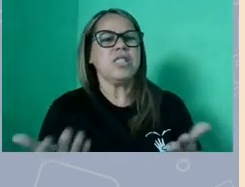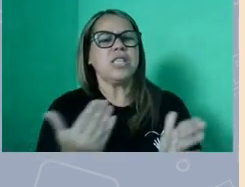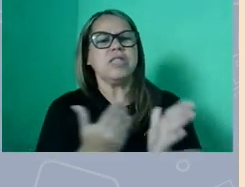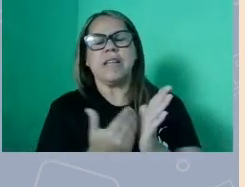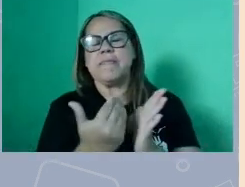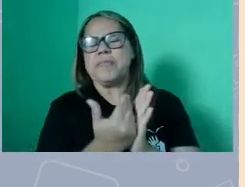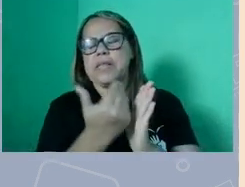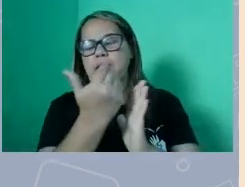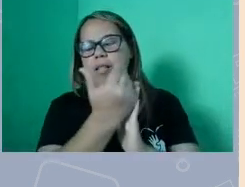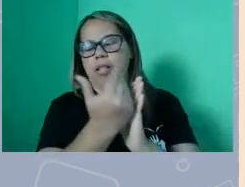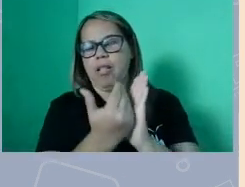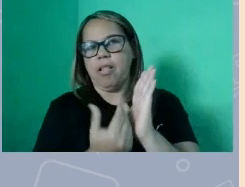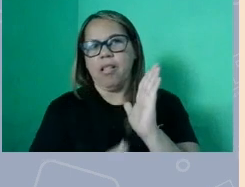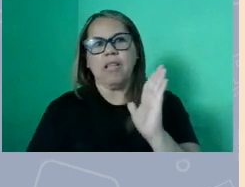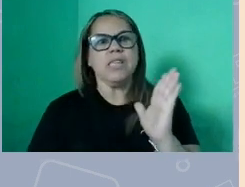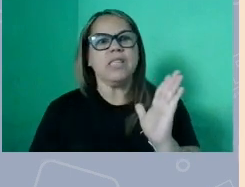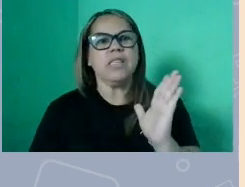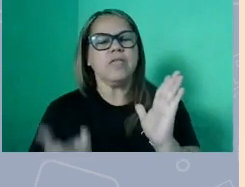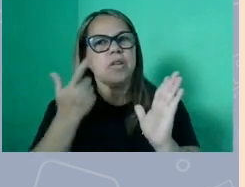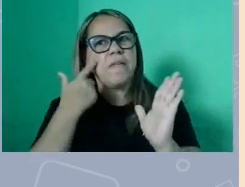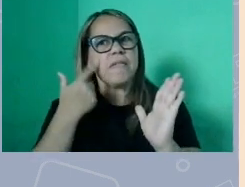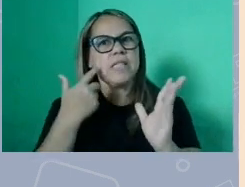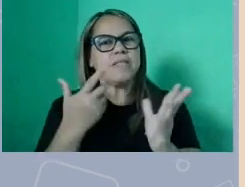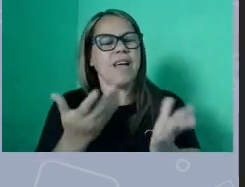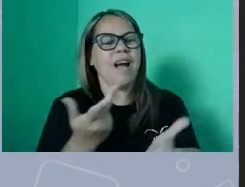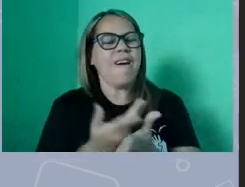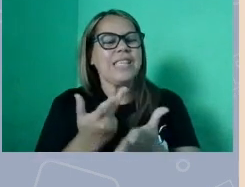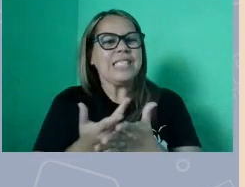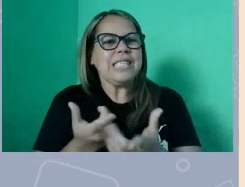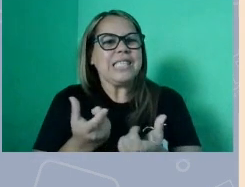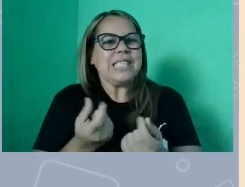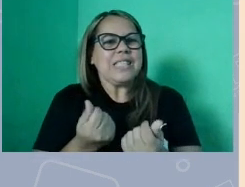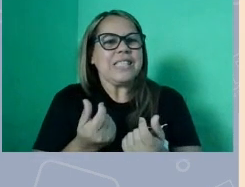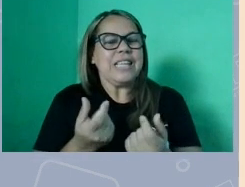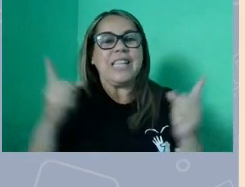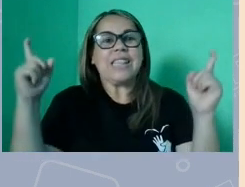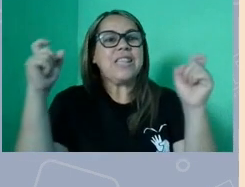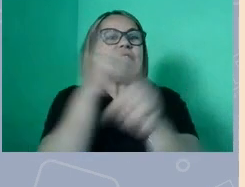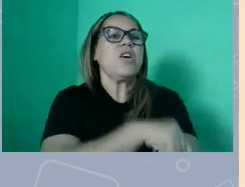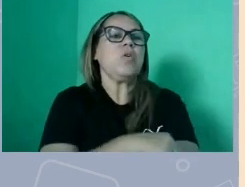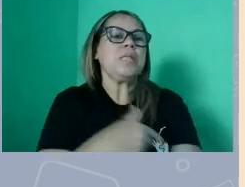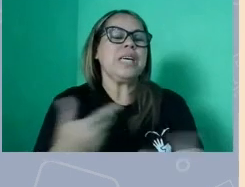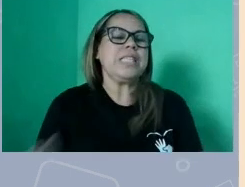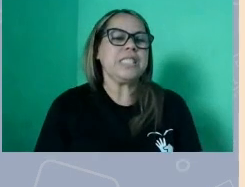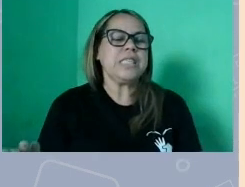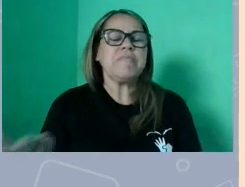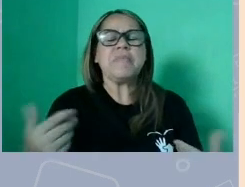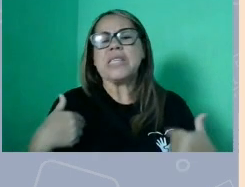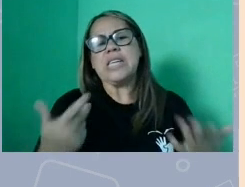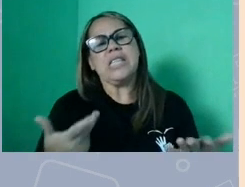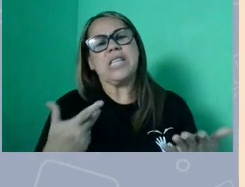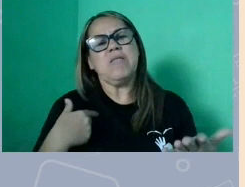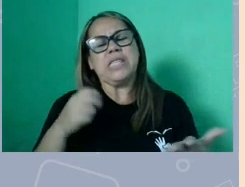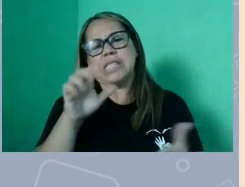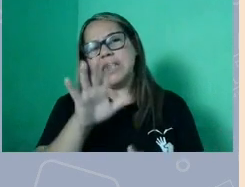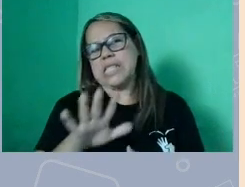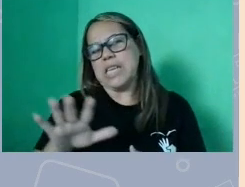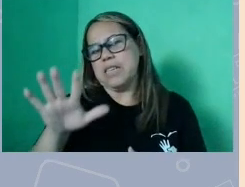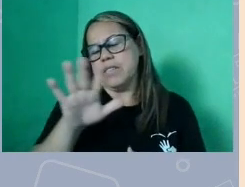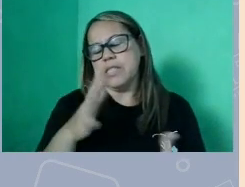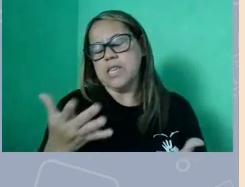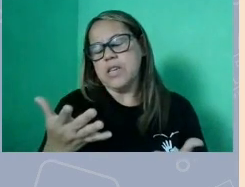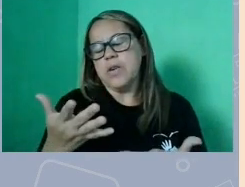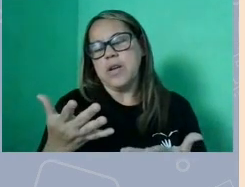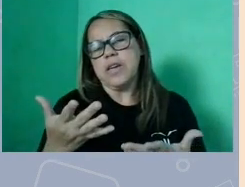no enfrentamento a essas dificuldades né e aí a charge né que